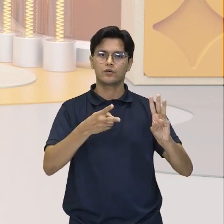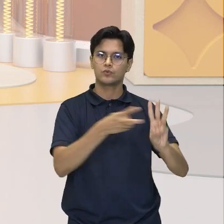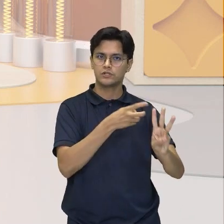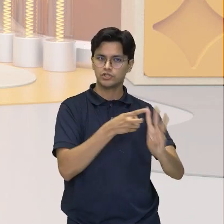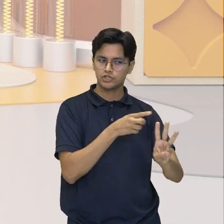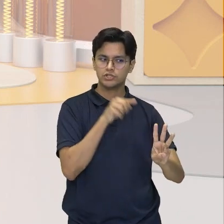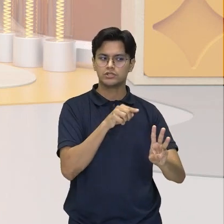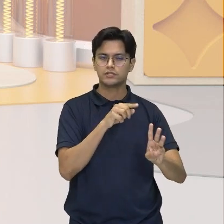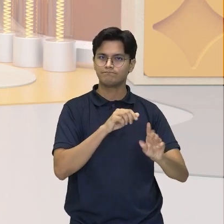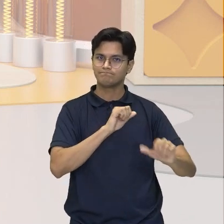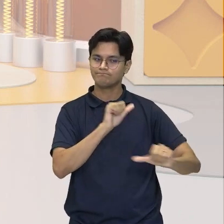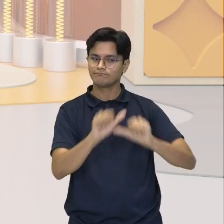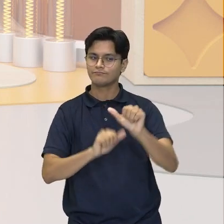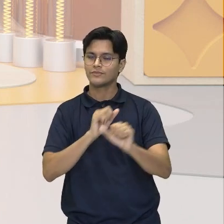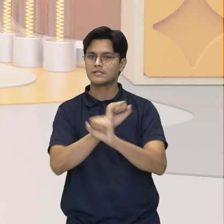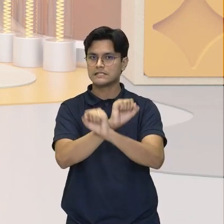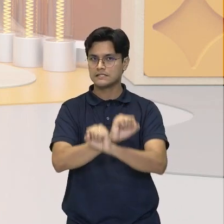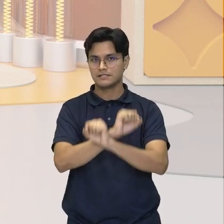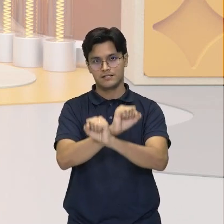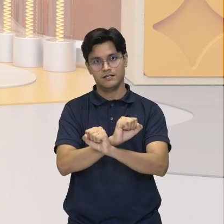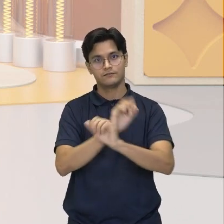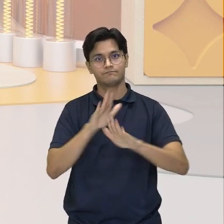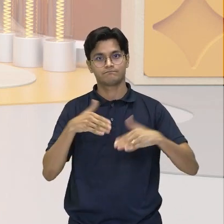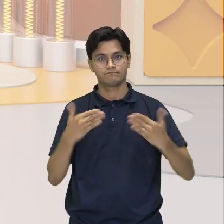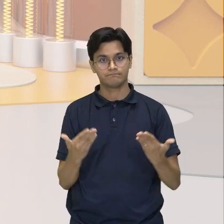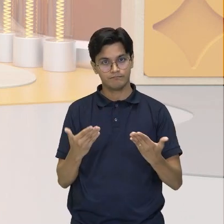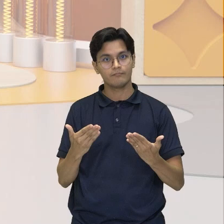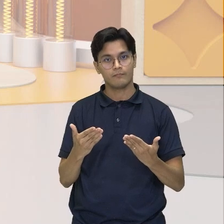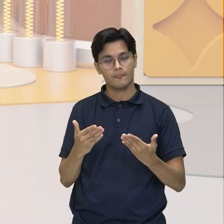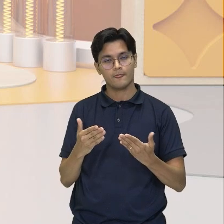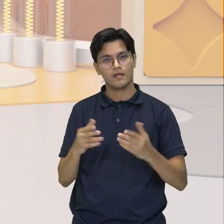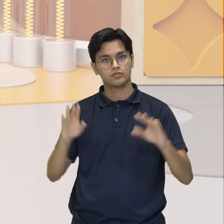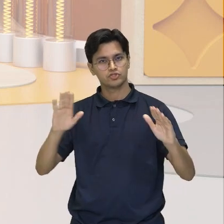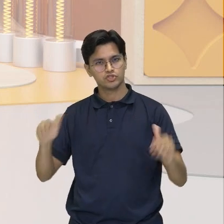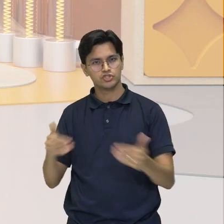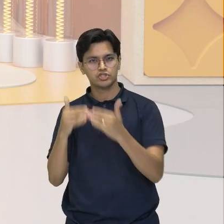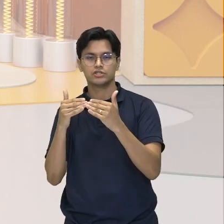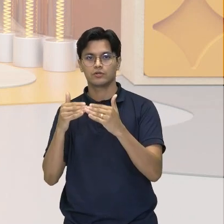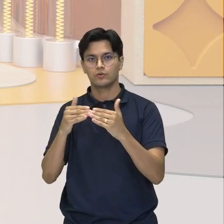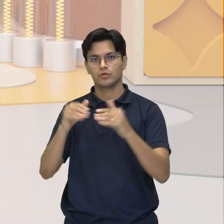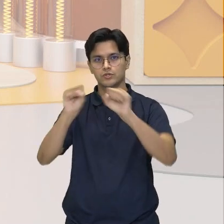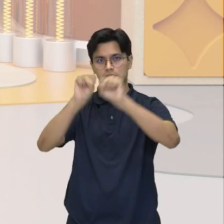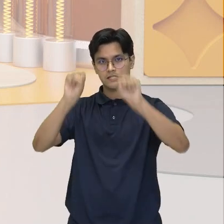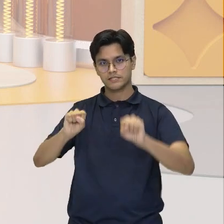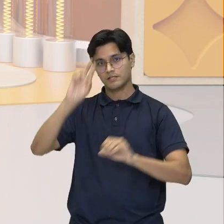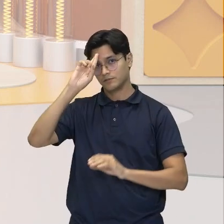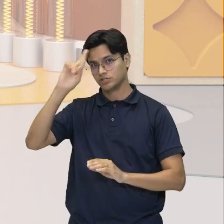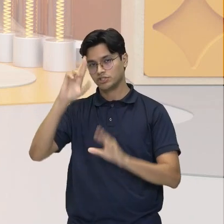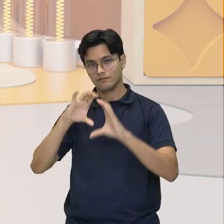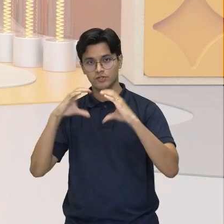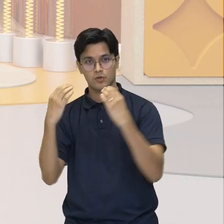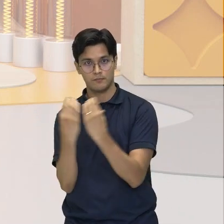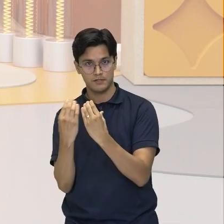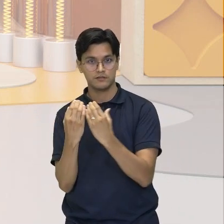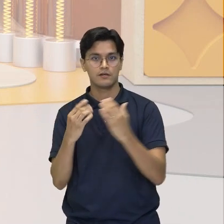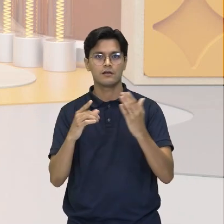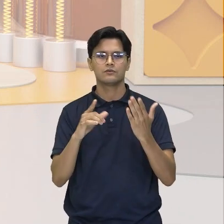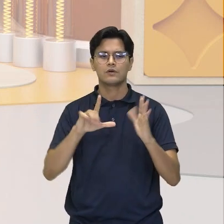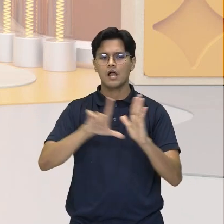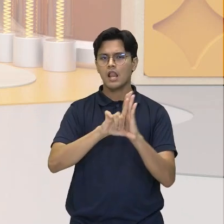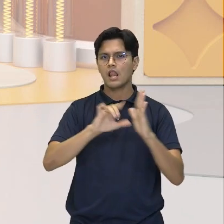escravos. Então, de acordo com o sistema de capitães de aldeias, essa legislação, né, cada aldeia